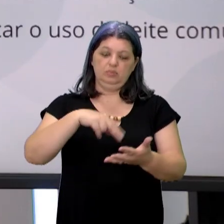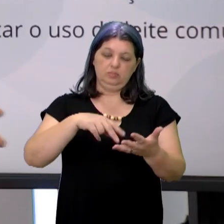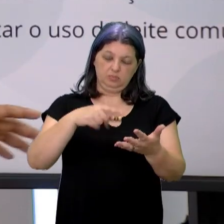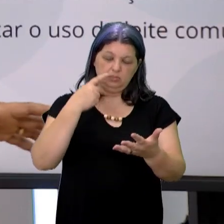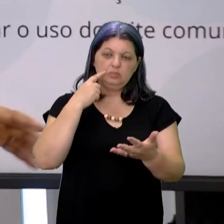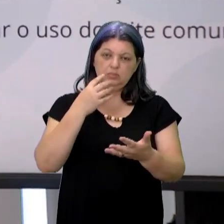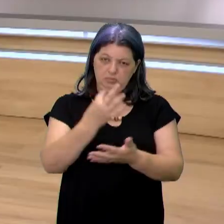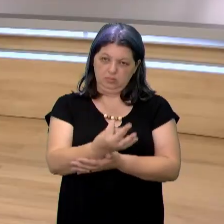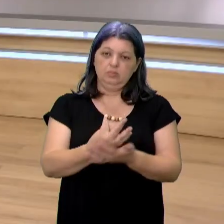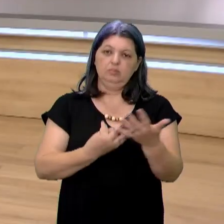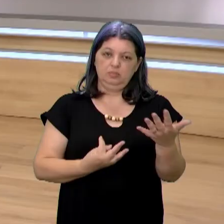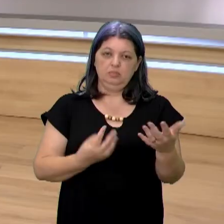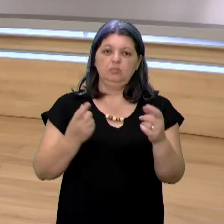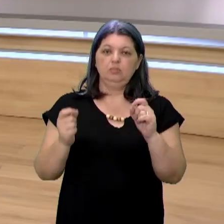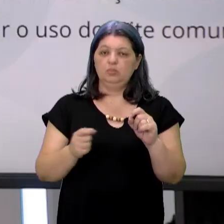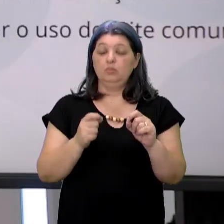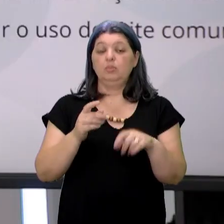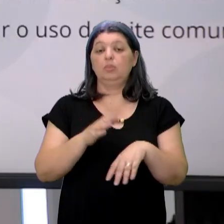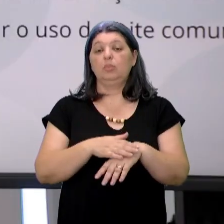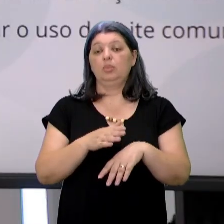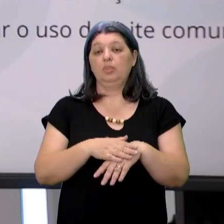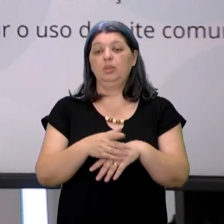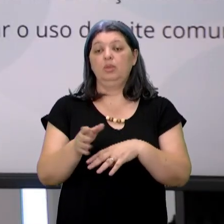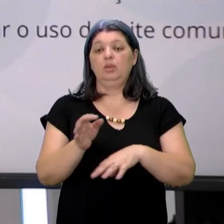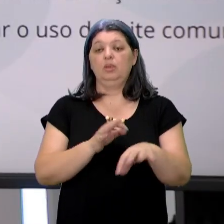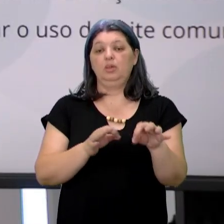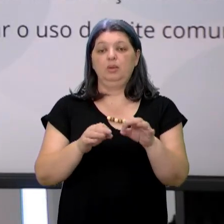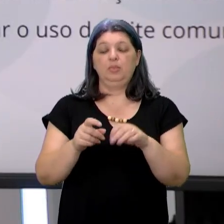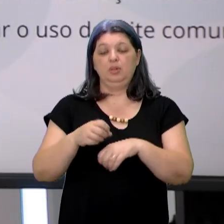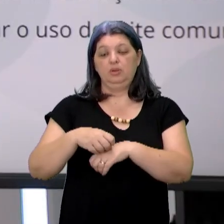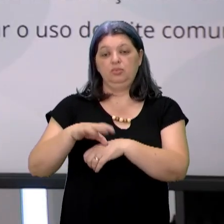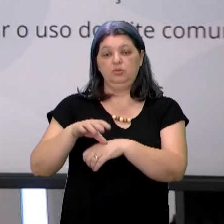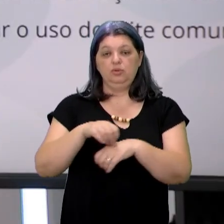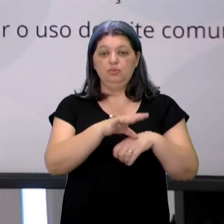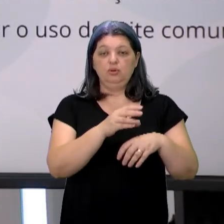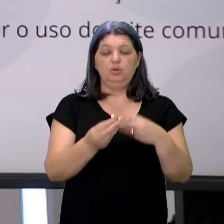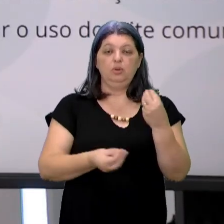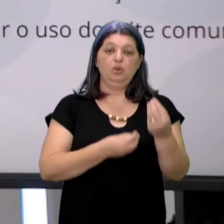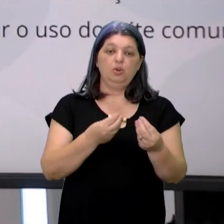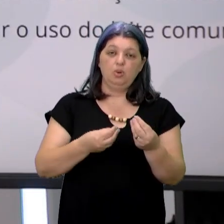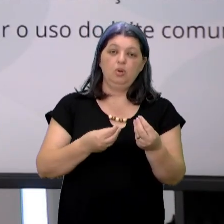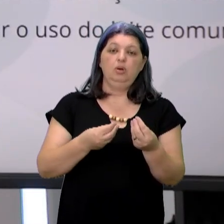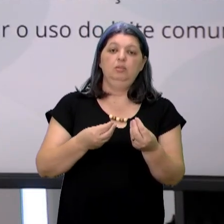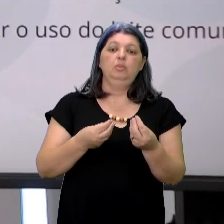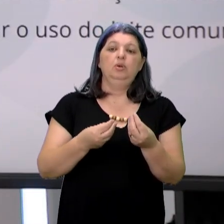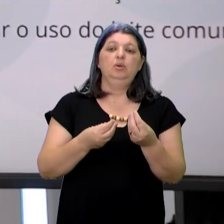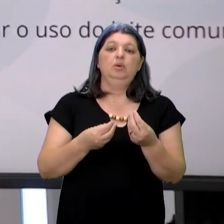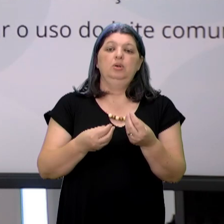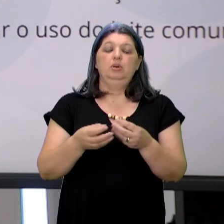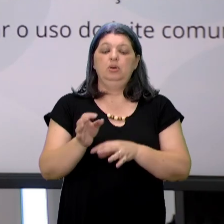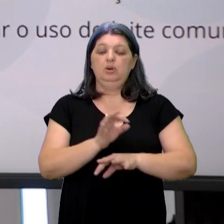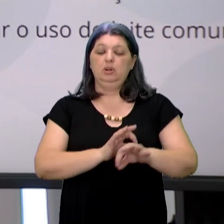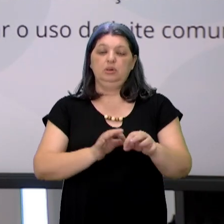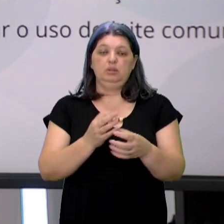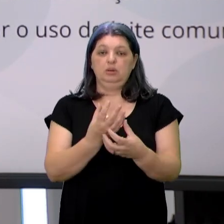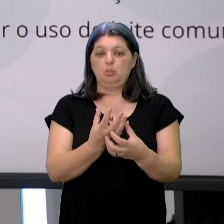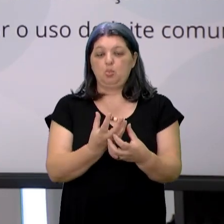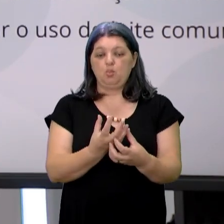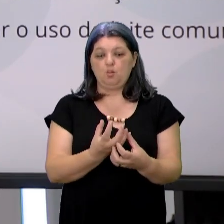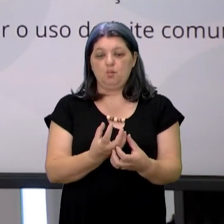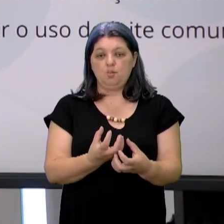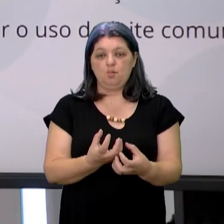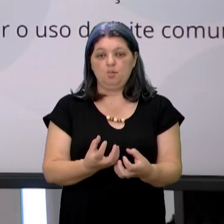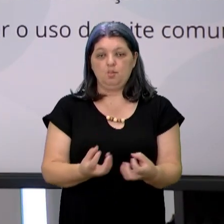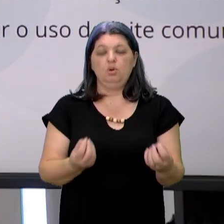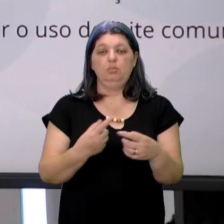que se trata o texto, está falando sobre como é feito o leite em pó, aí foi dando a dica, né, de como se desidrata o leite, que era